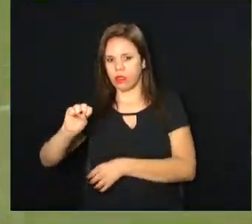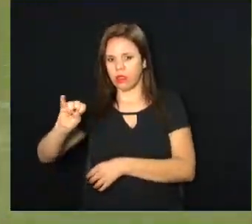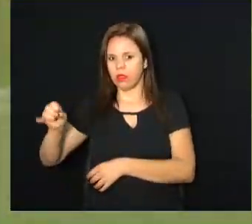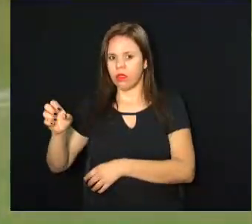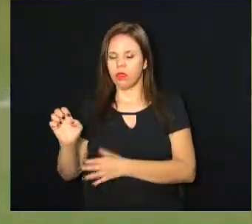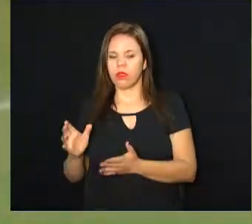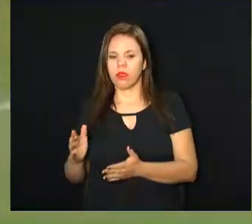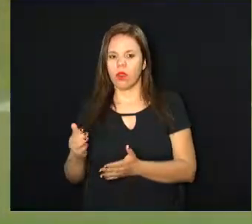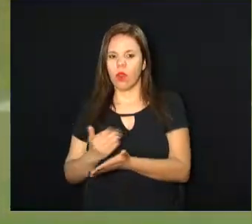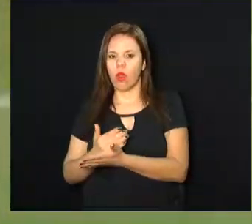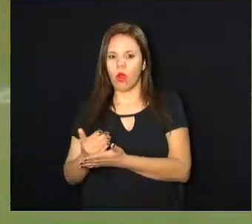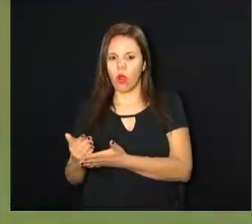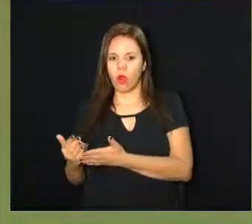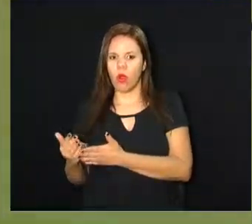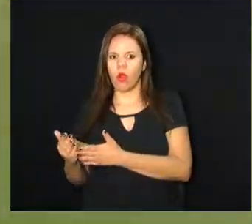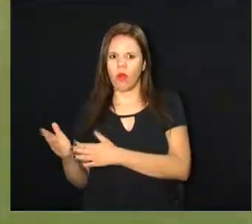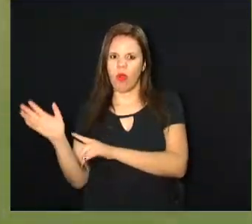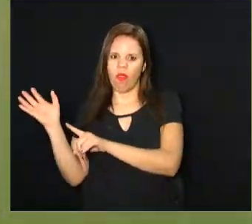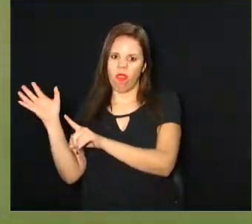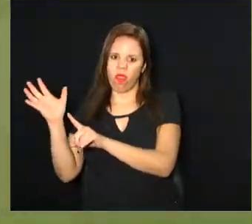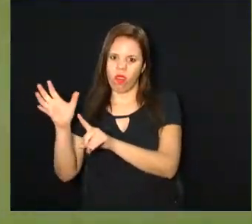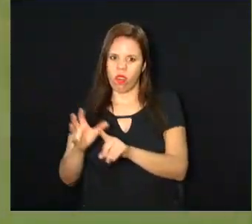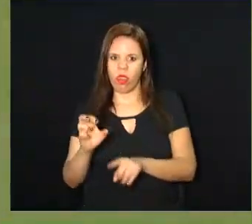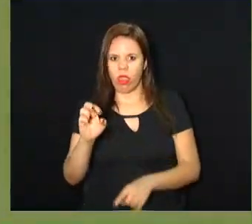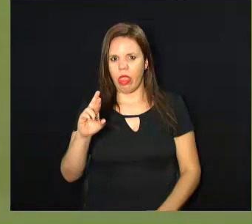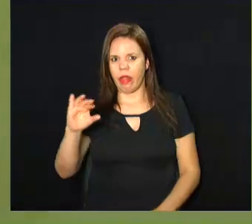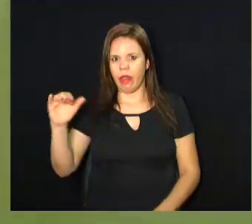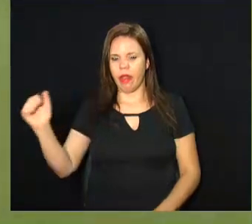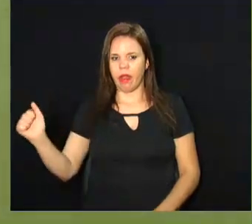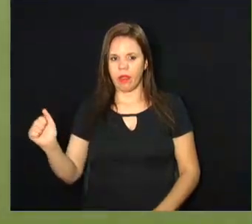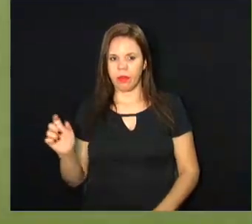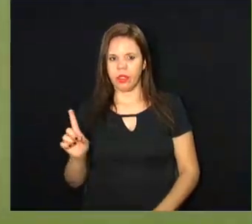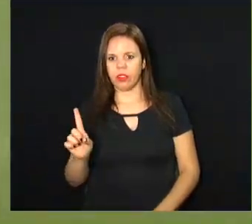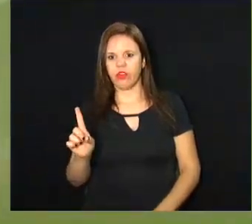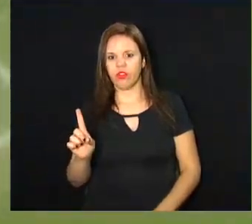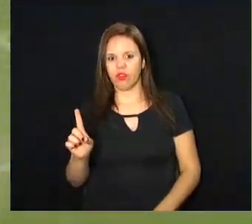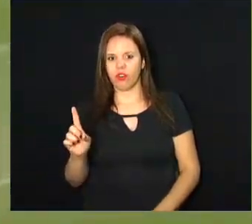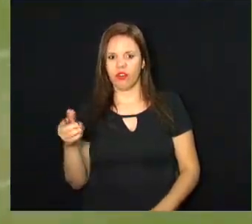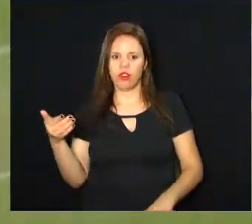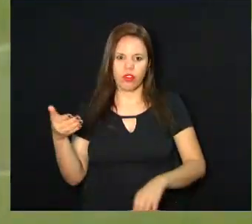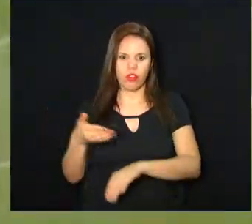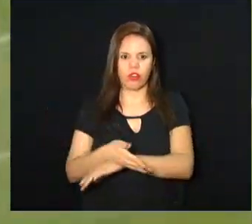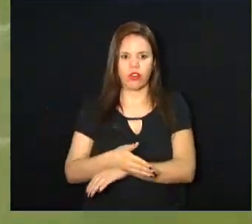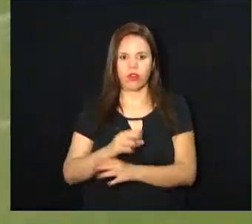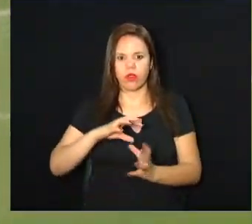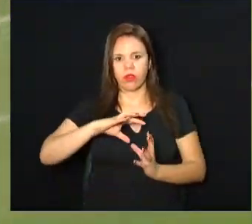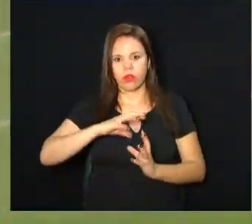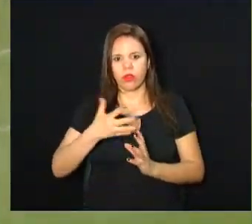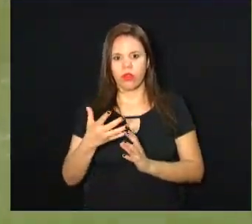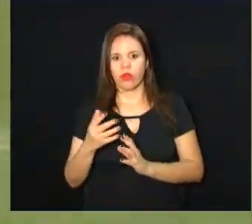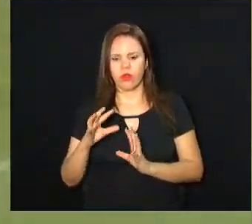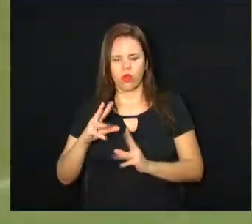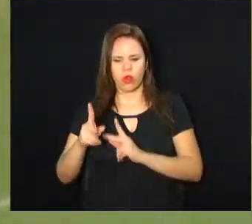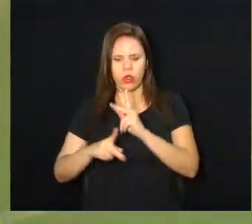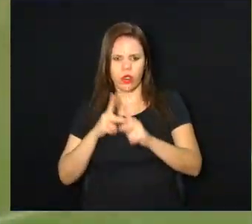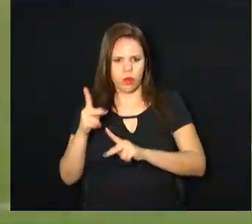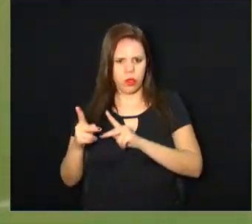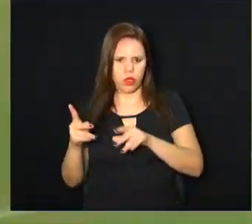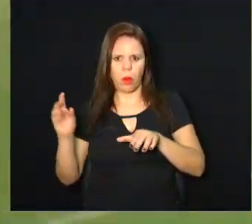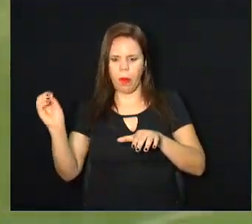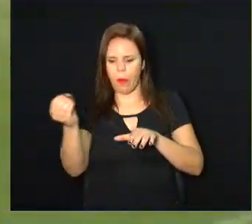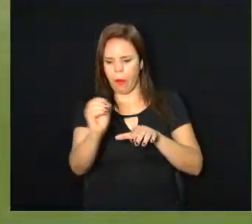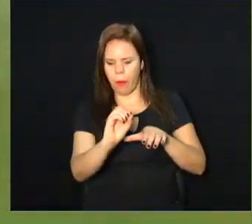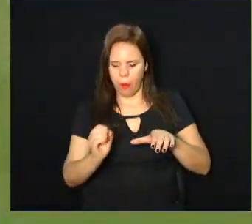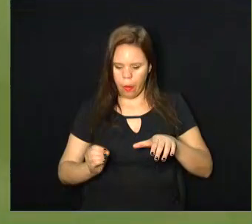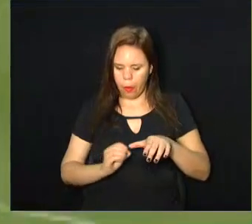começou em cima do Santa Lúcia. Érica fez jogada pela direita e cruzou. A bola passou por todo mundo e aí